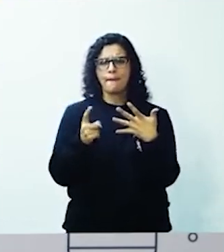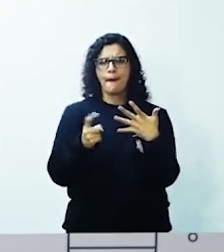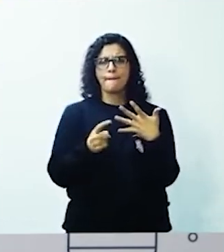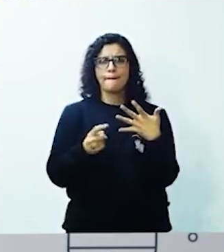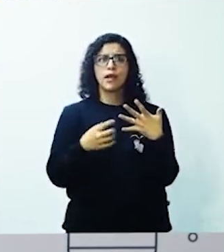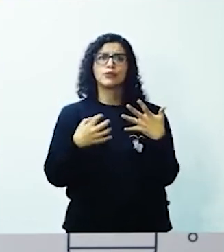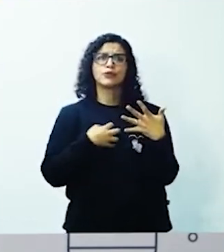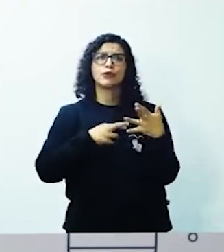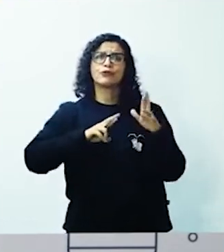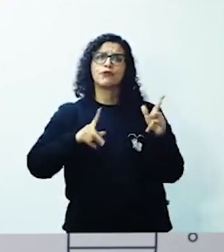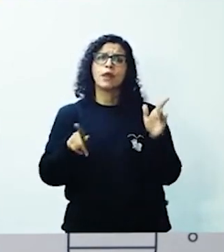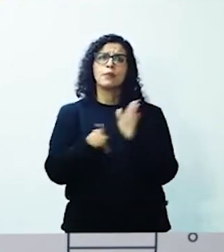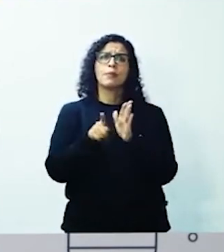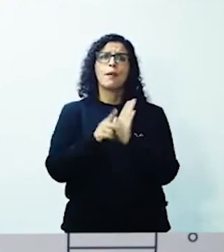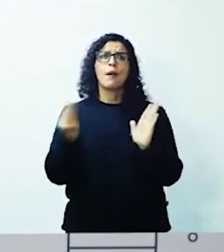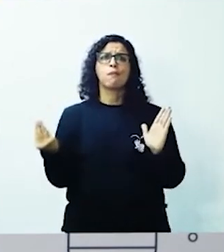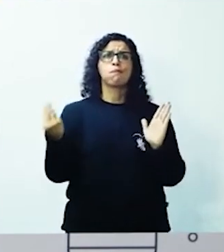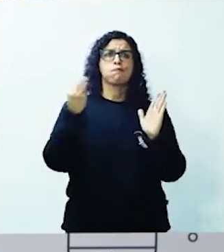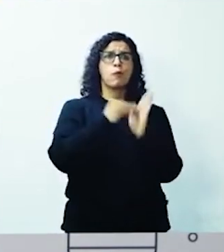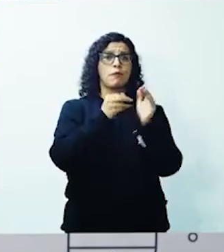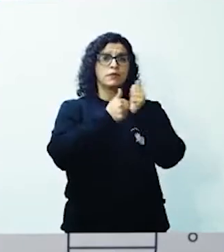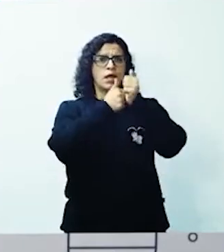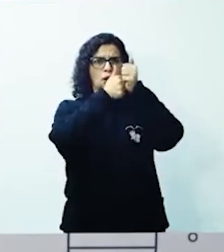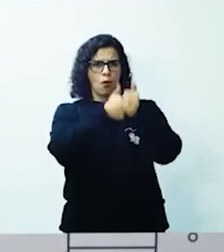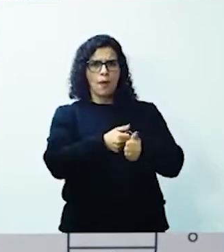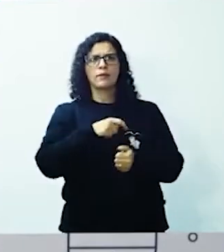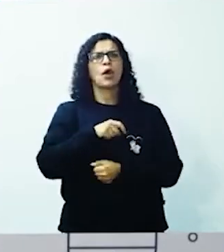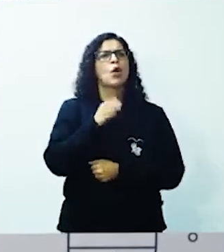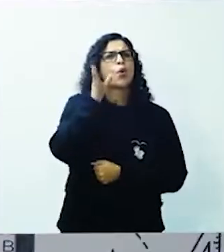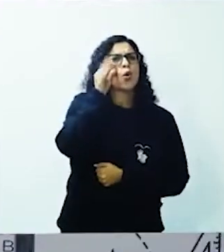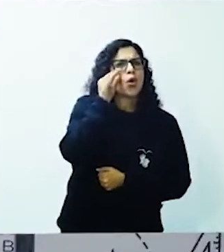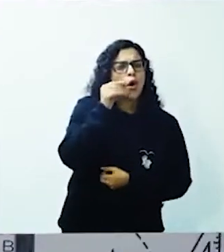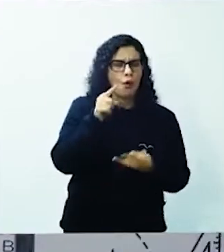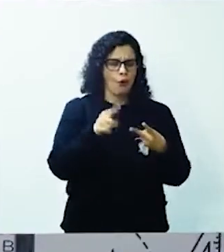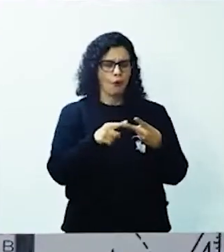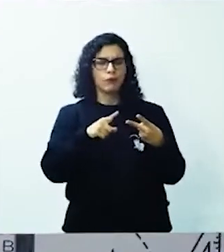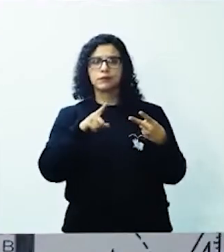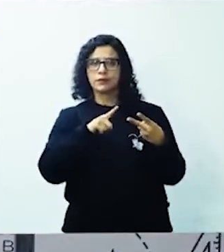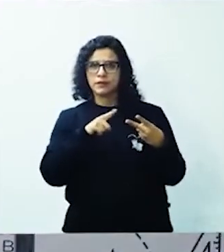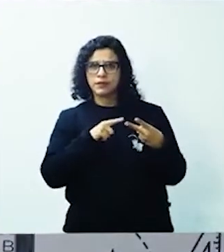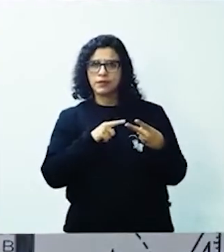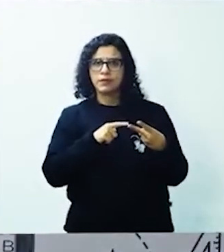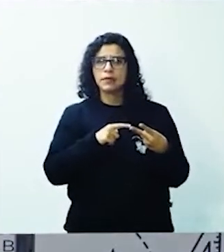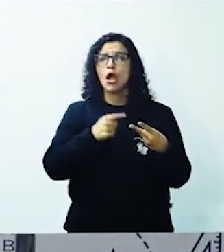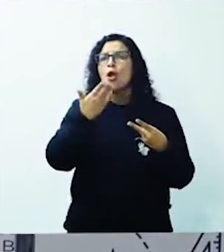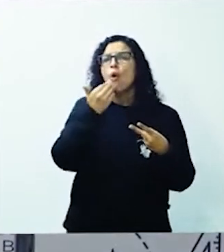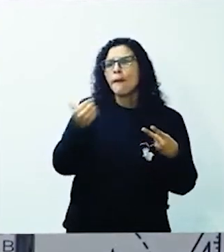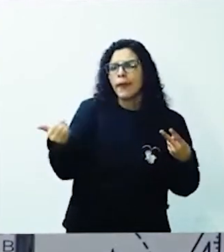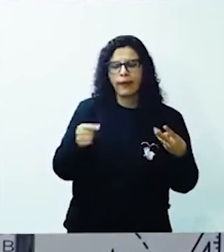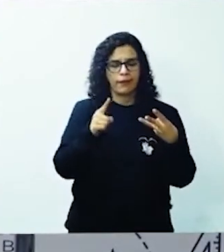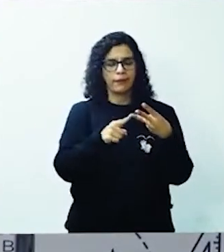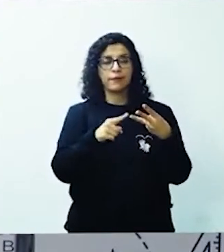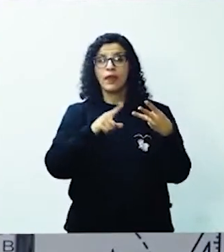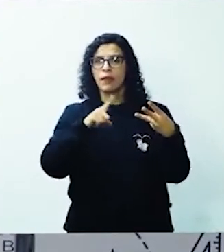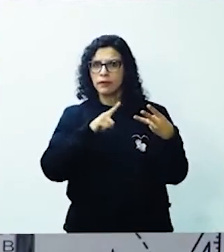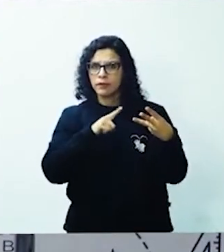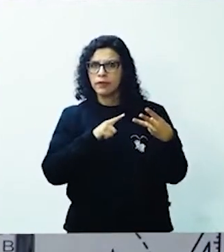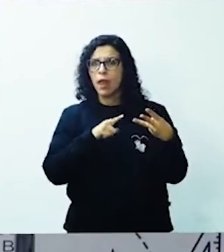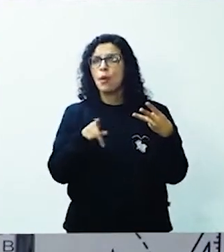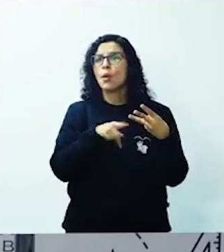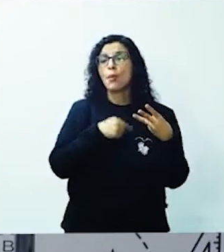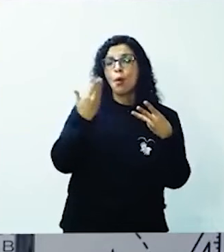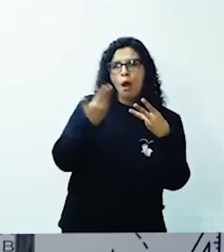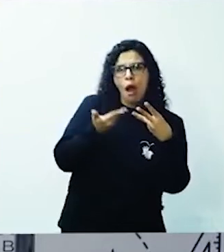inúmeros canais para você acompanhar, canais de curiosidade, canais de receita, temos também canais de